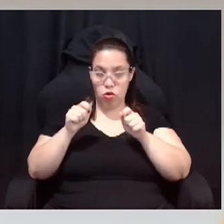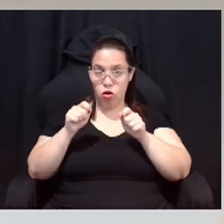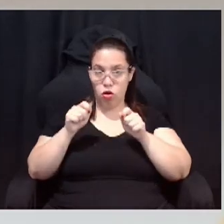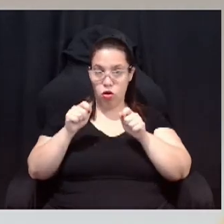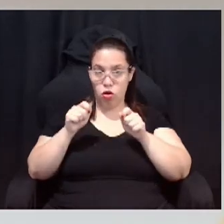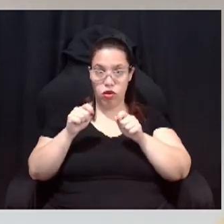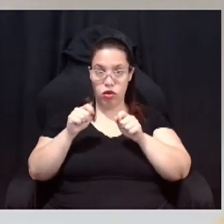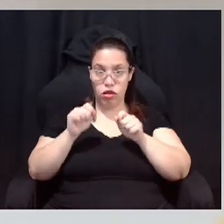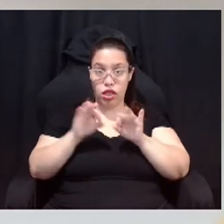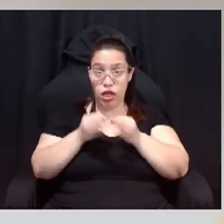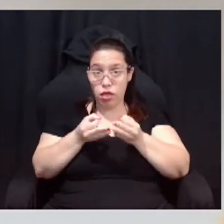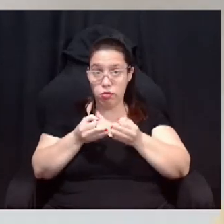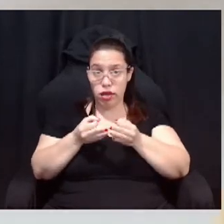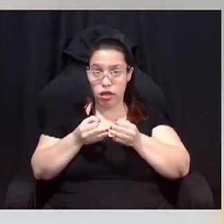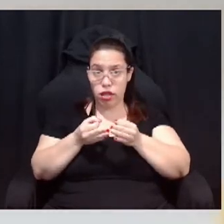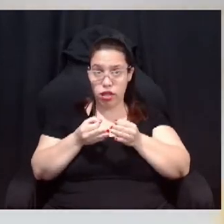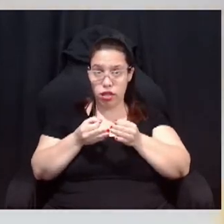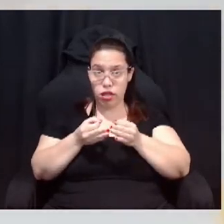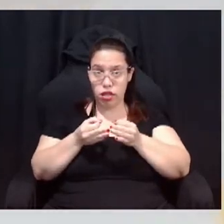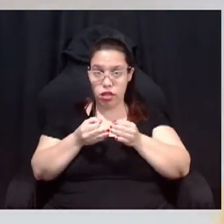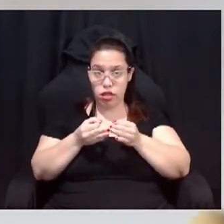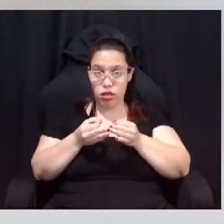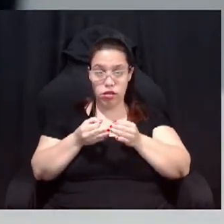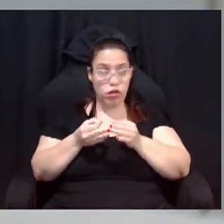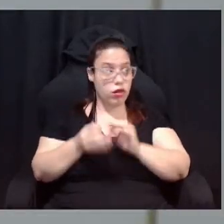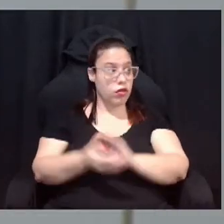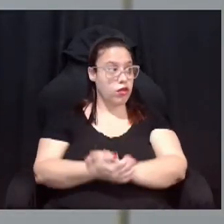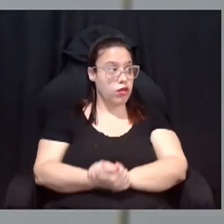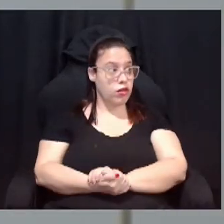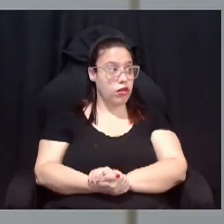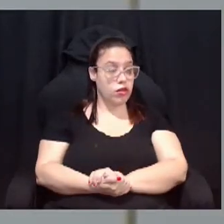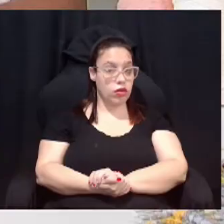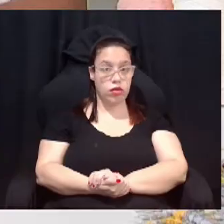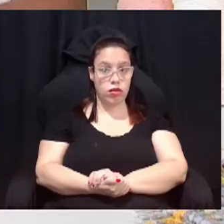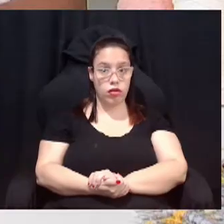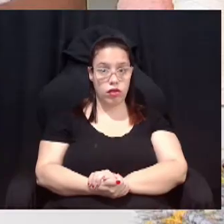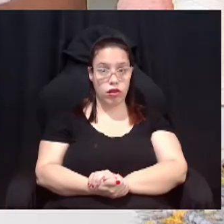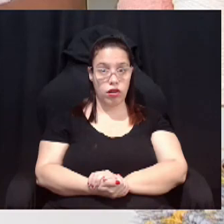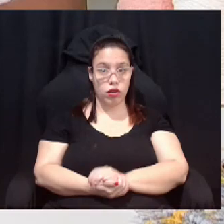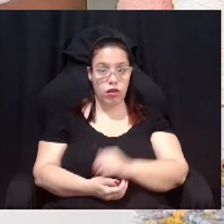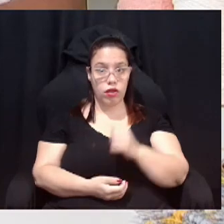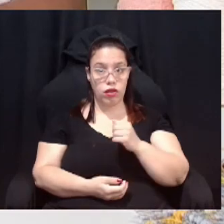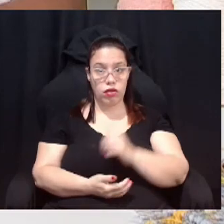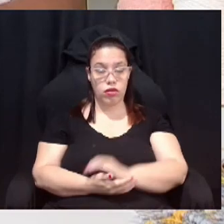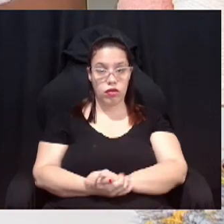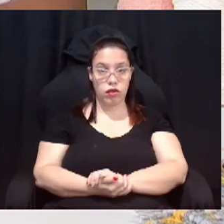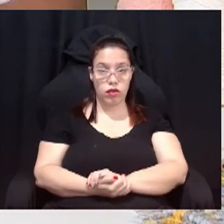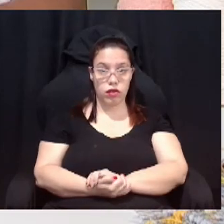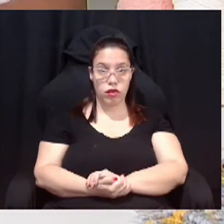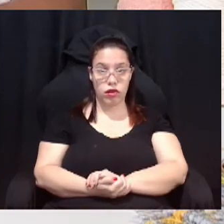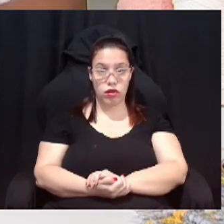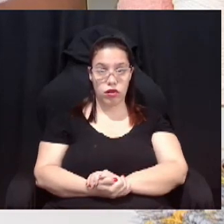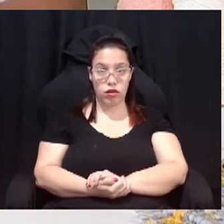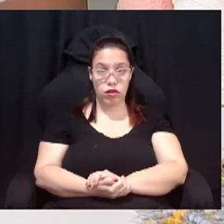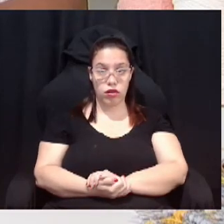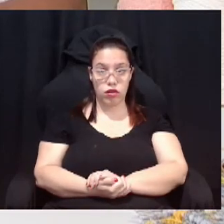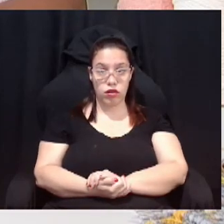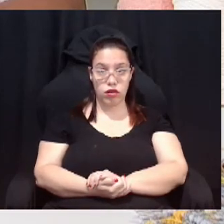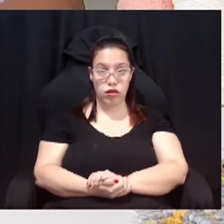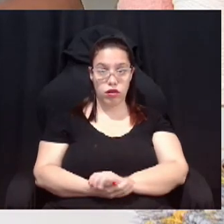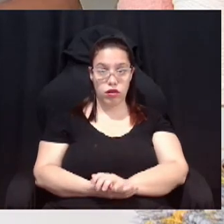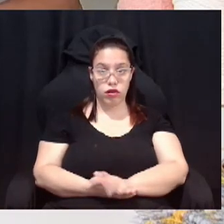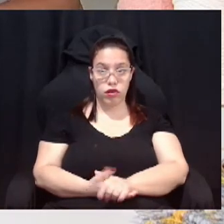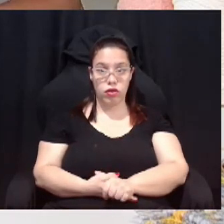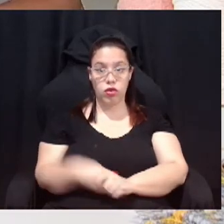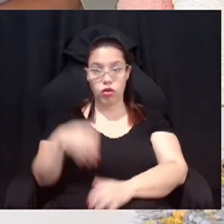simples nas pontinhas aqui, formando bolinhas. E aí dá outro tipo de acabamento, dá outra cara pro chaveiro.